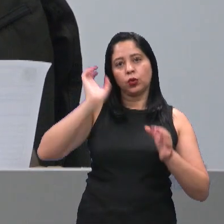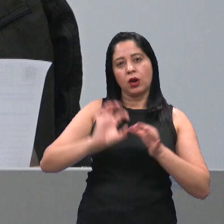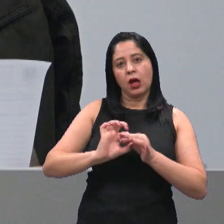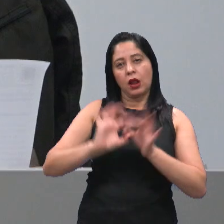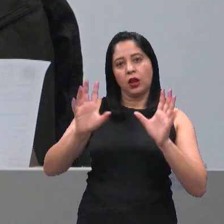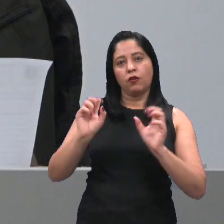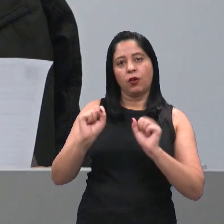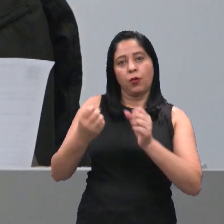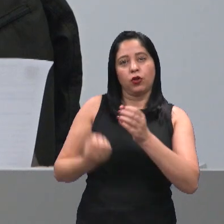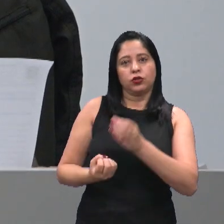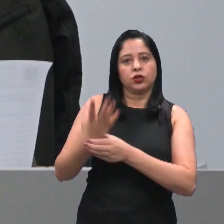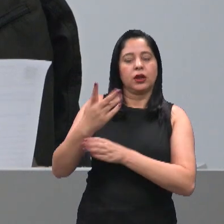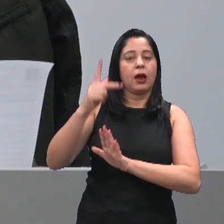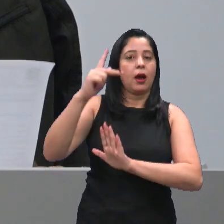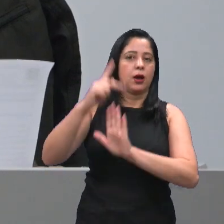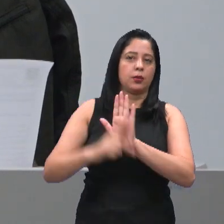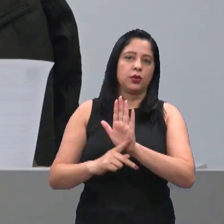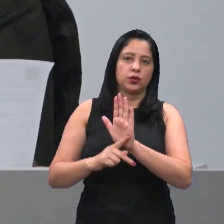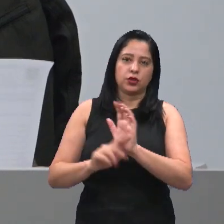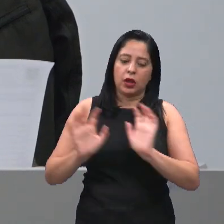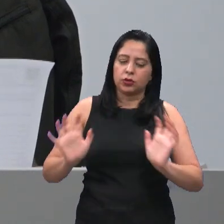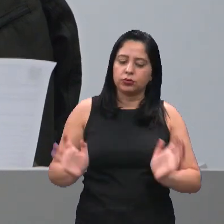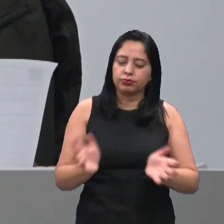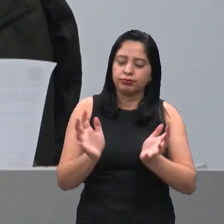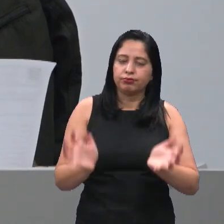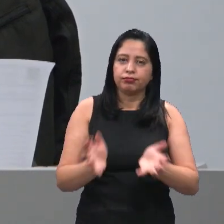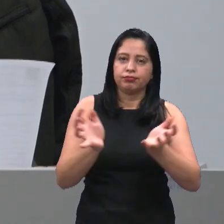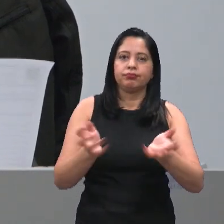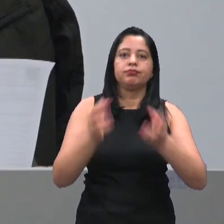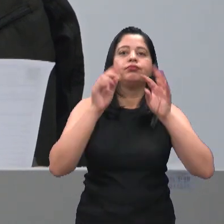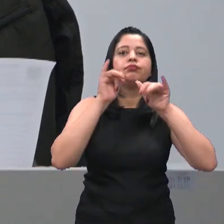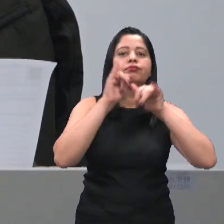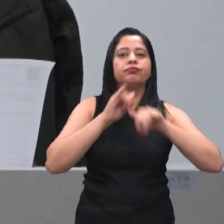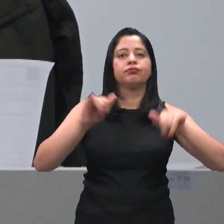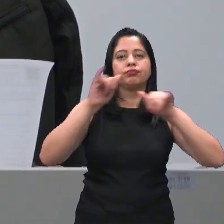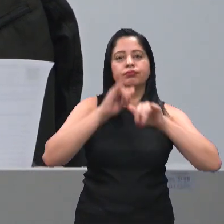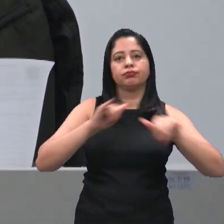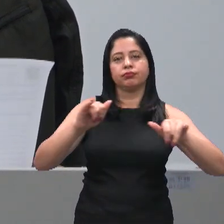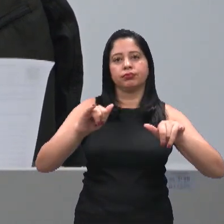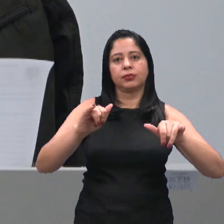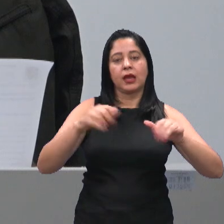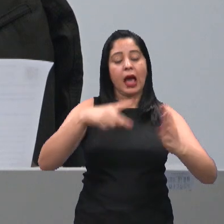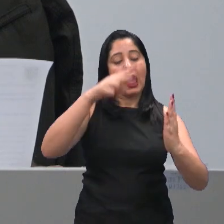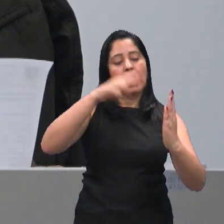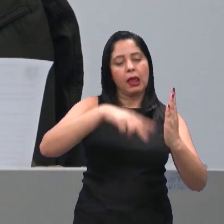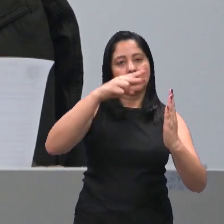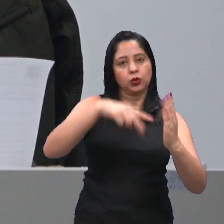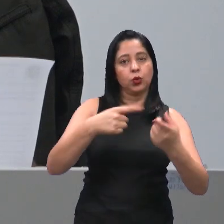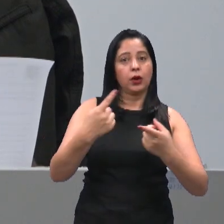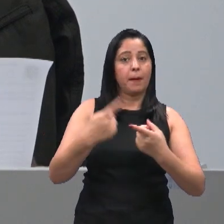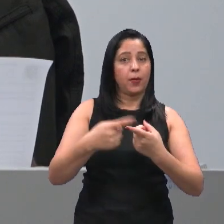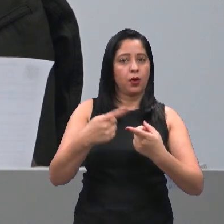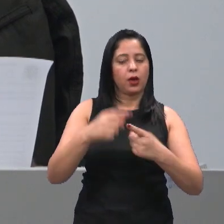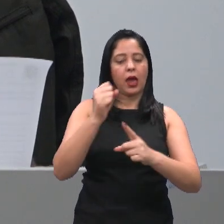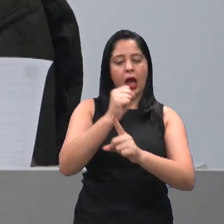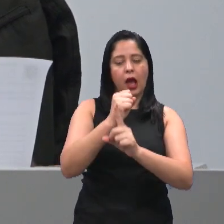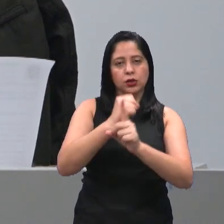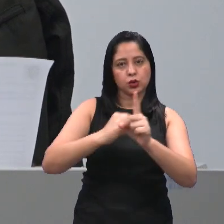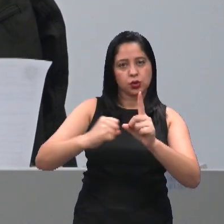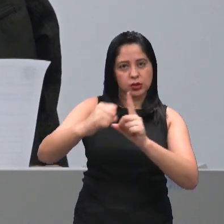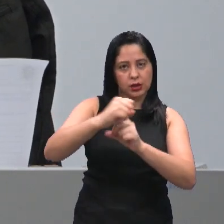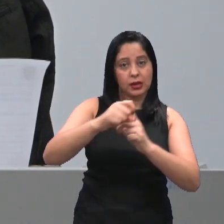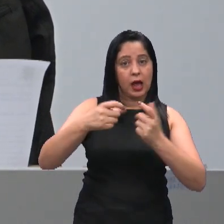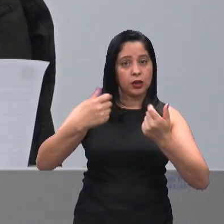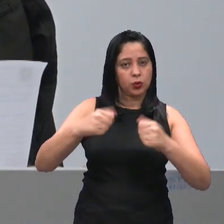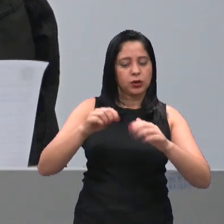de estímulo à difusão da leitura, a formação de uma sociedade leitora, o incentivo